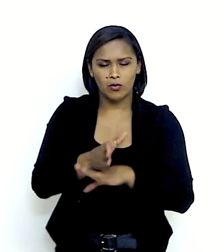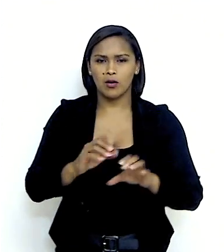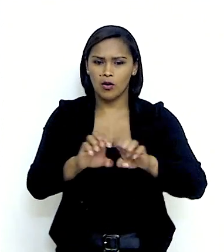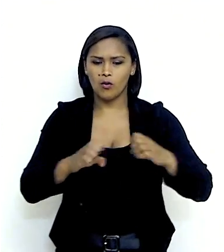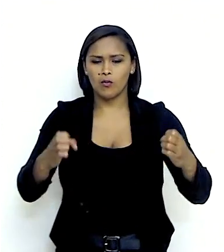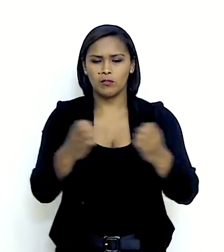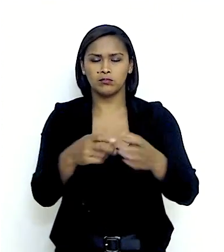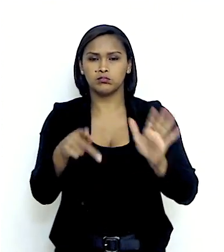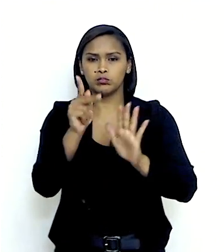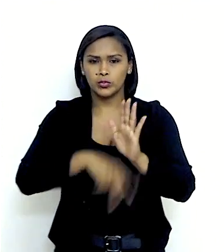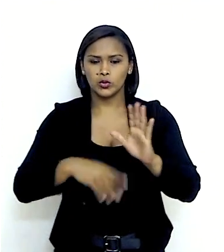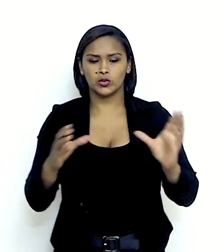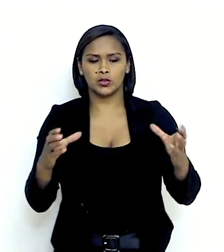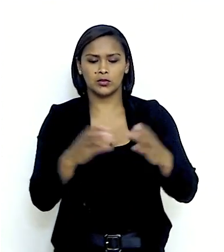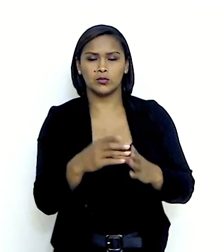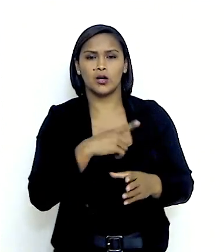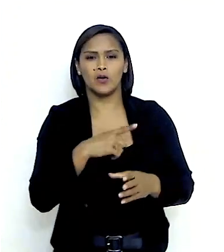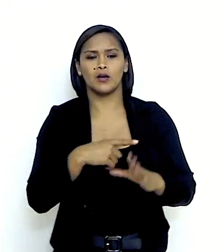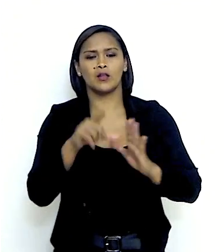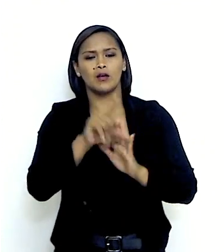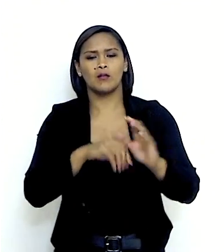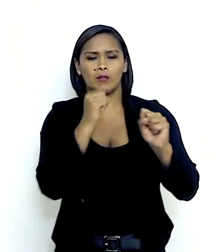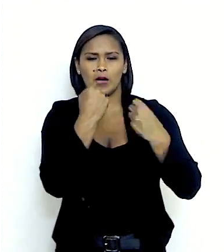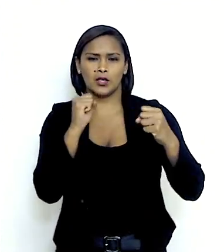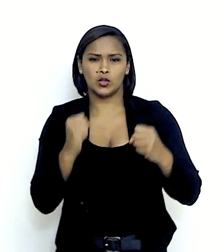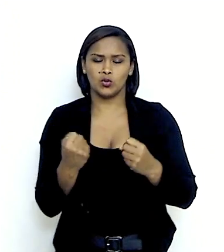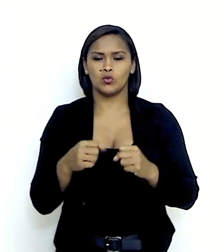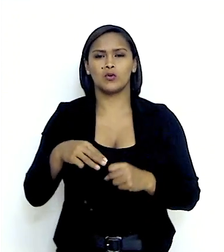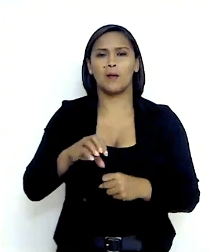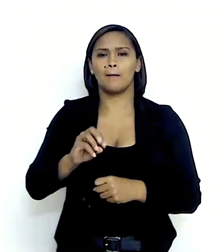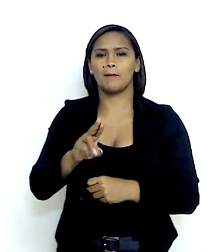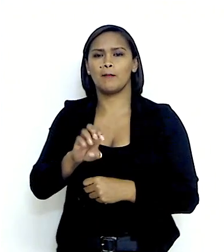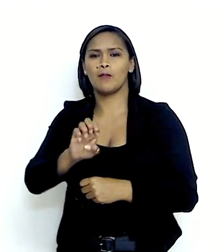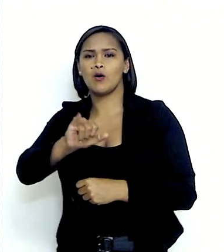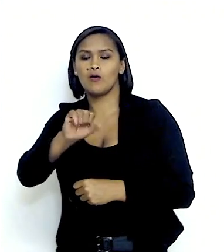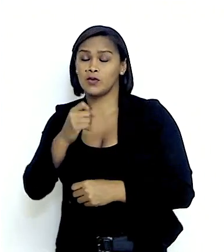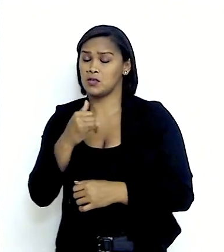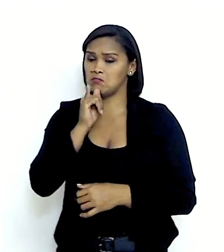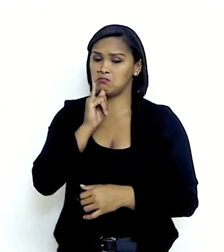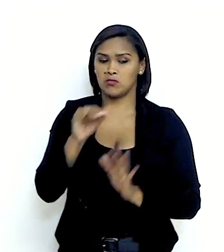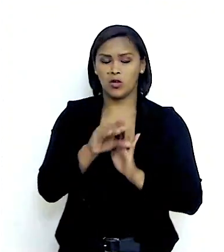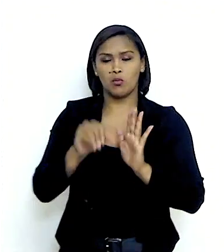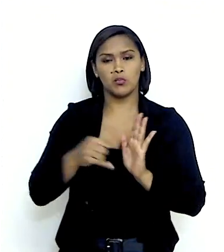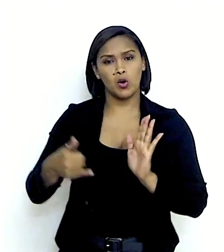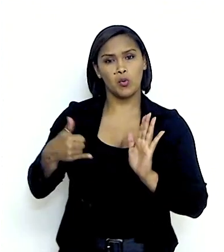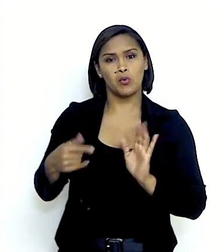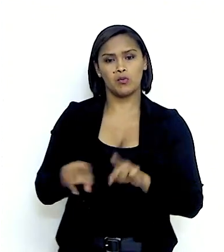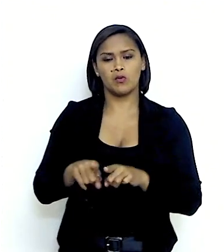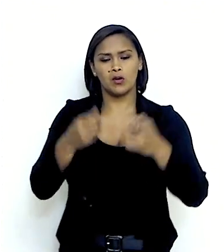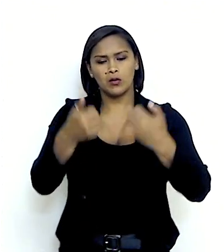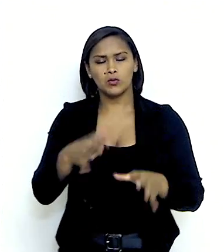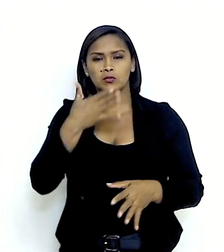setorial que nós temos para a indústria de imóveis eu diria que talvez exemplar, é um dos melhores que nós temos, com um dos